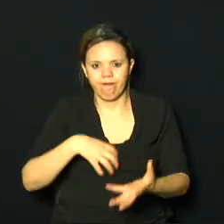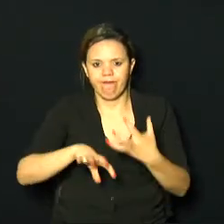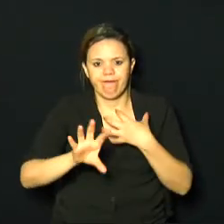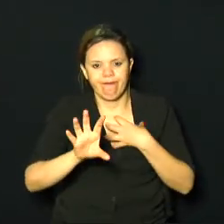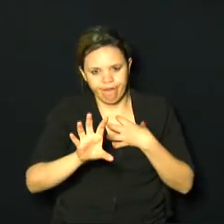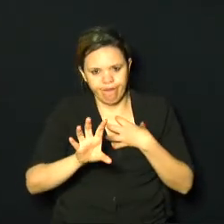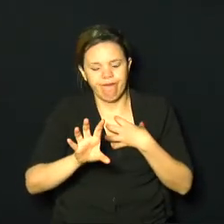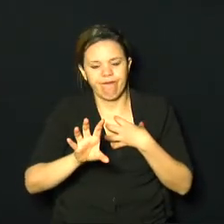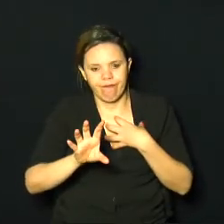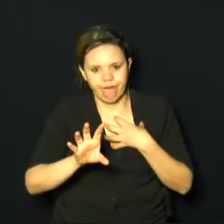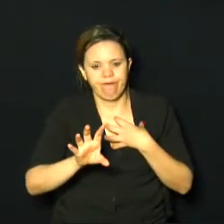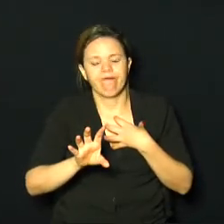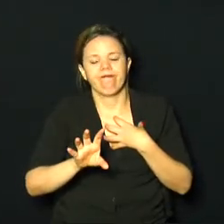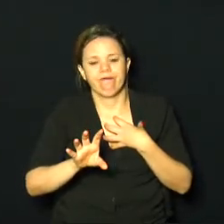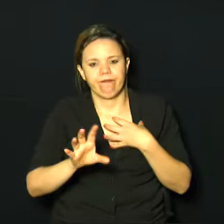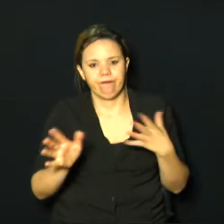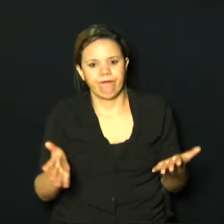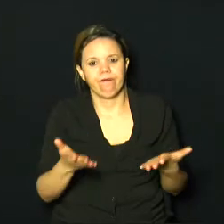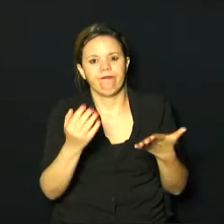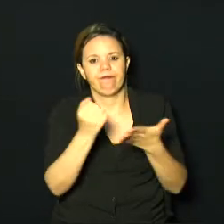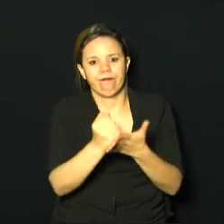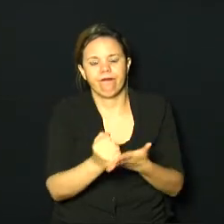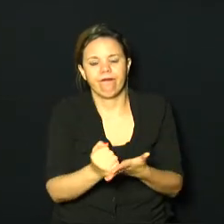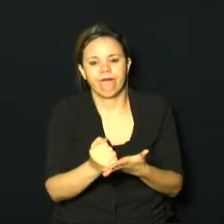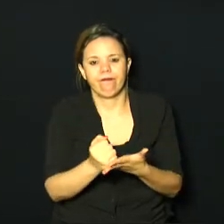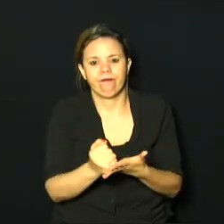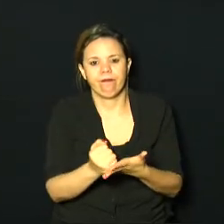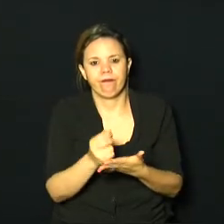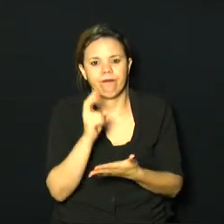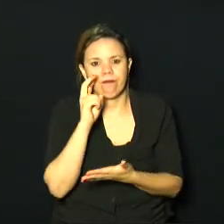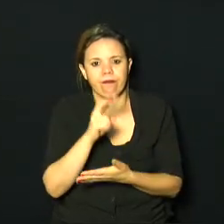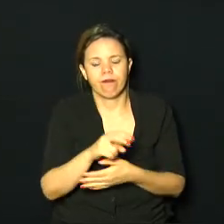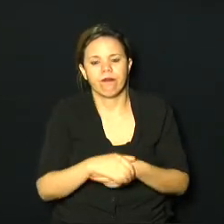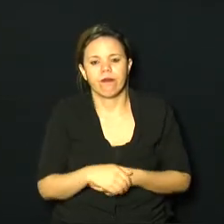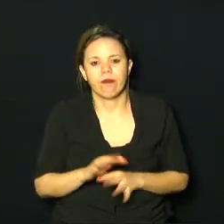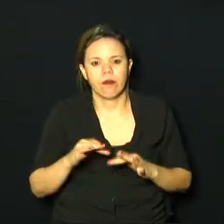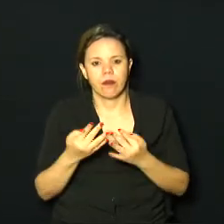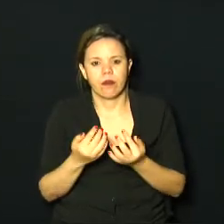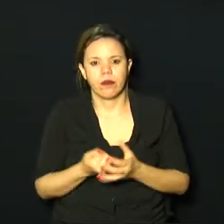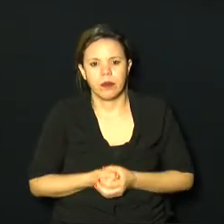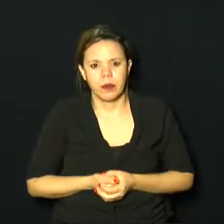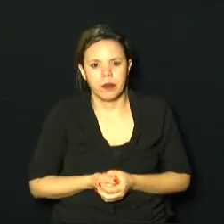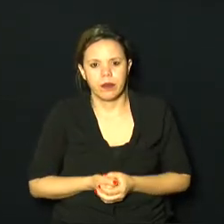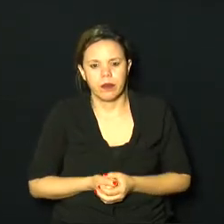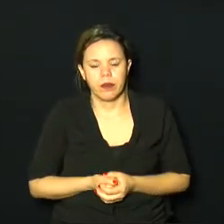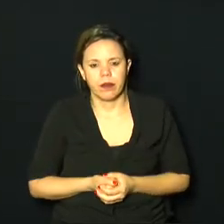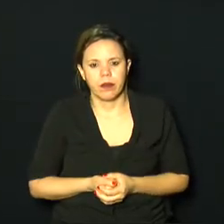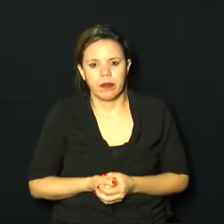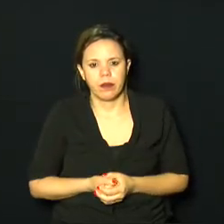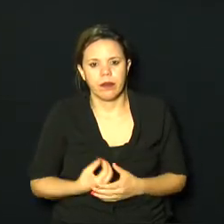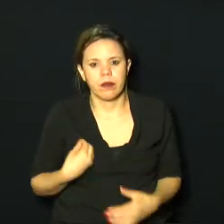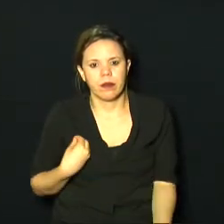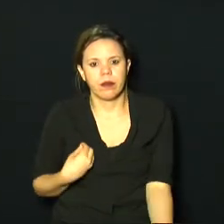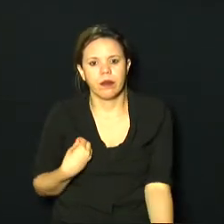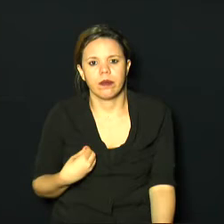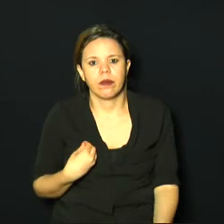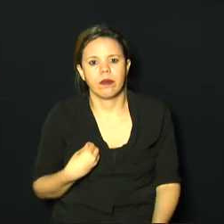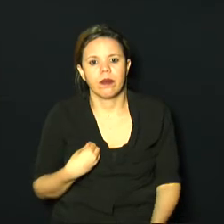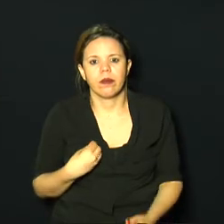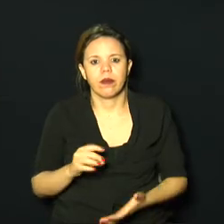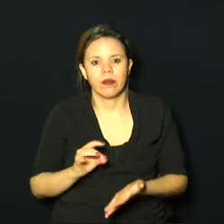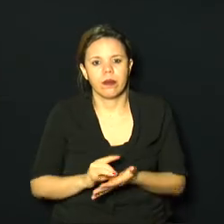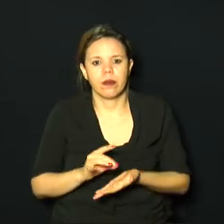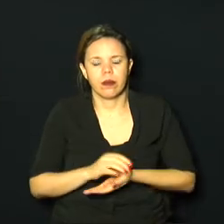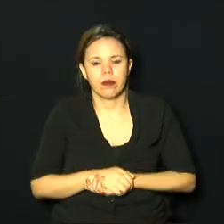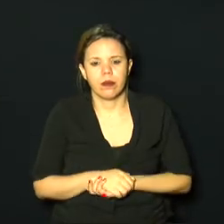cuidado e zelo essa situação, e olhasse para as famílias, né, para aquelas vidas, para aquelas realidades,